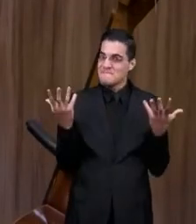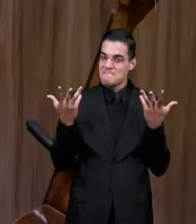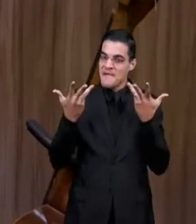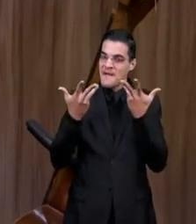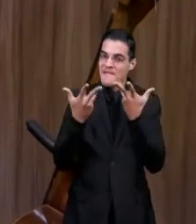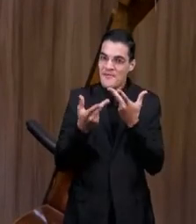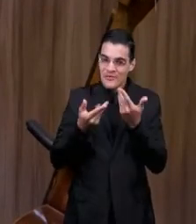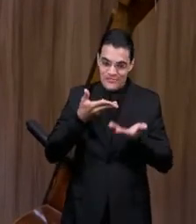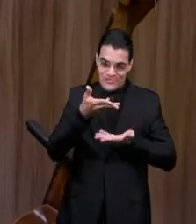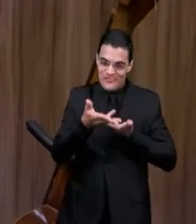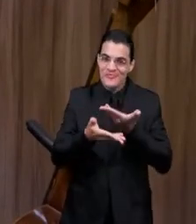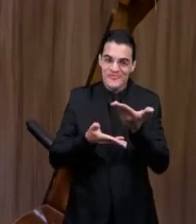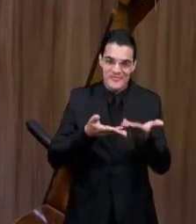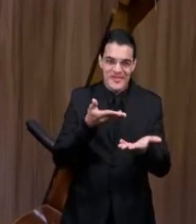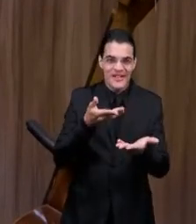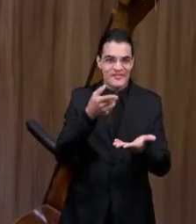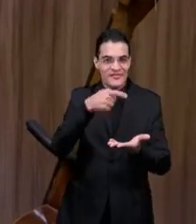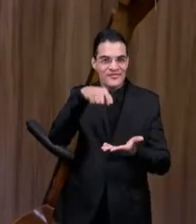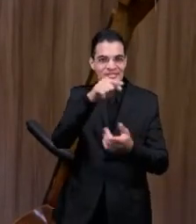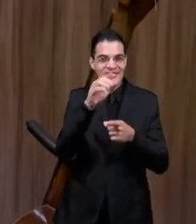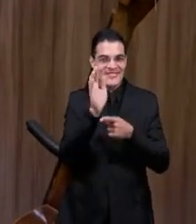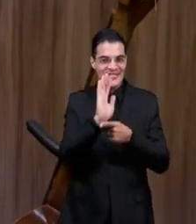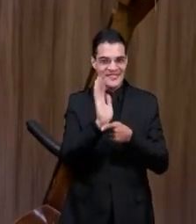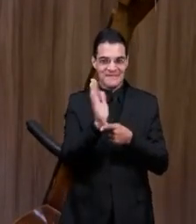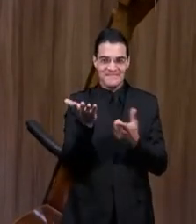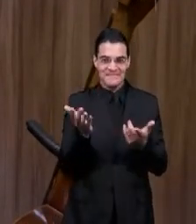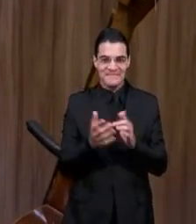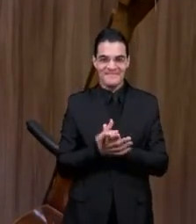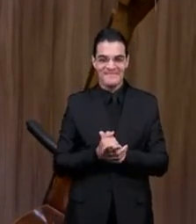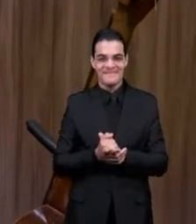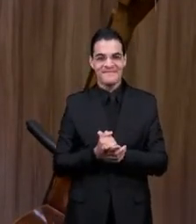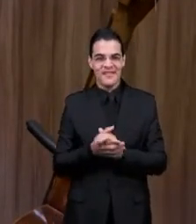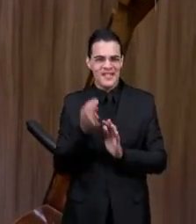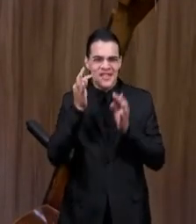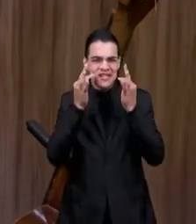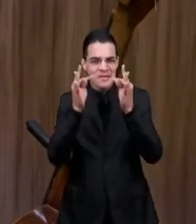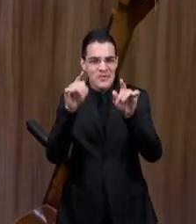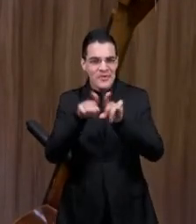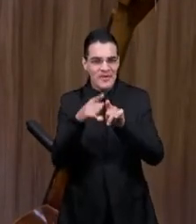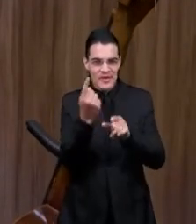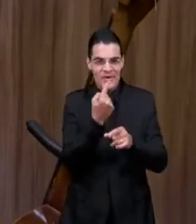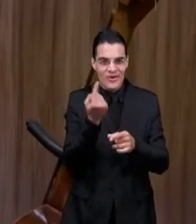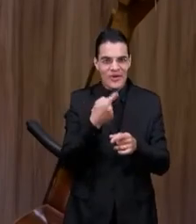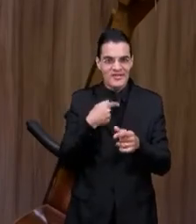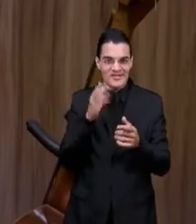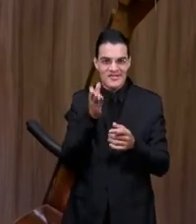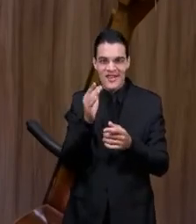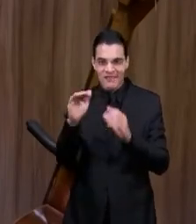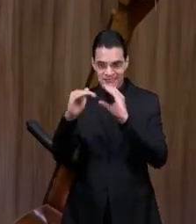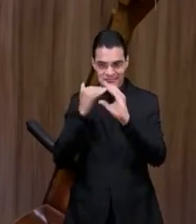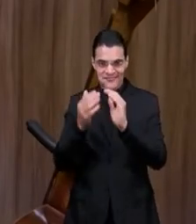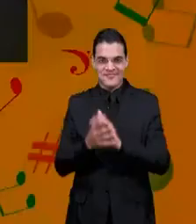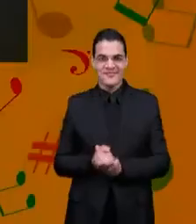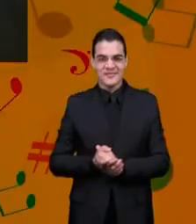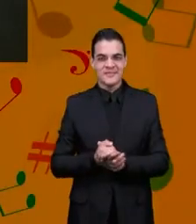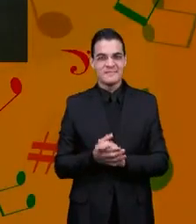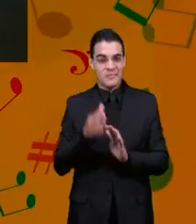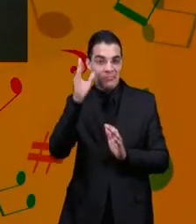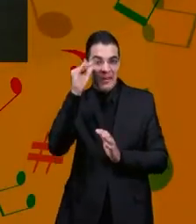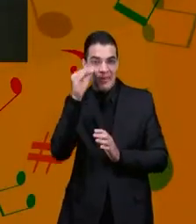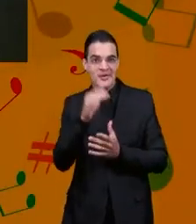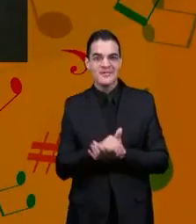thing to share with you the videos and the experiences and testimonials that we have received. Let's